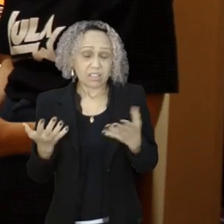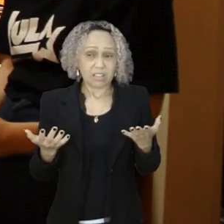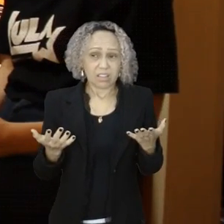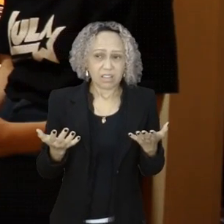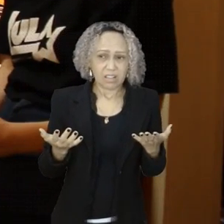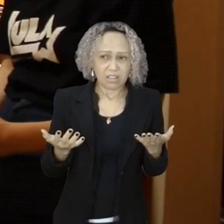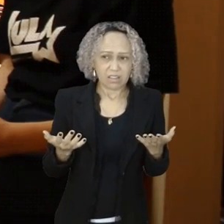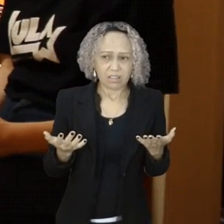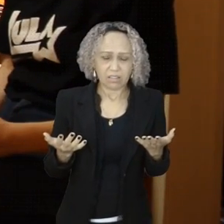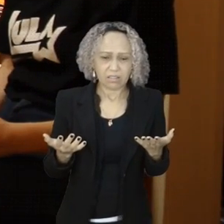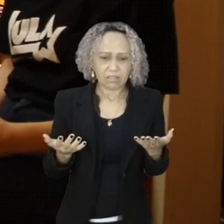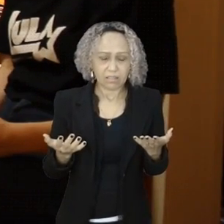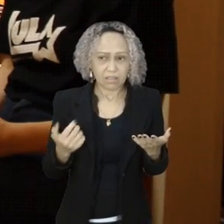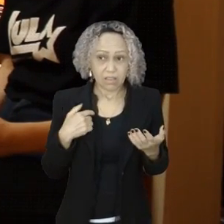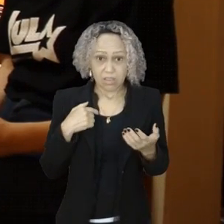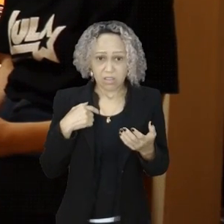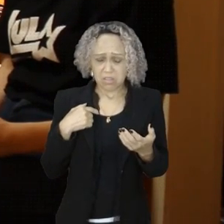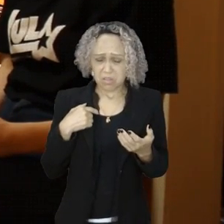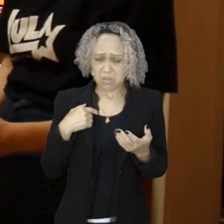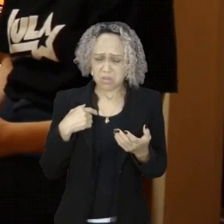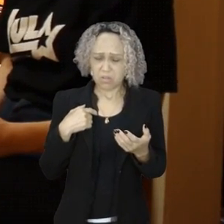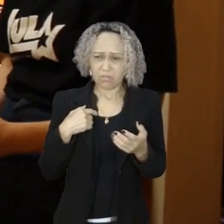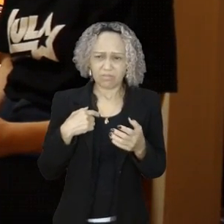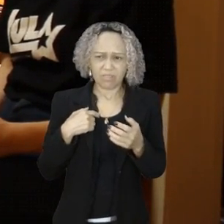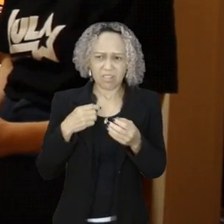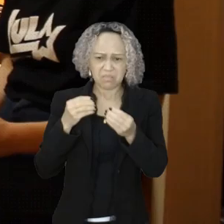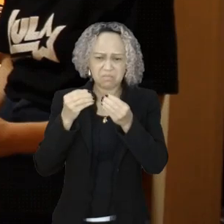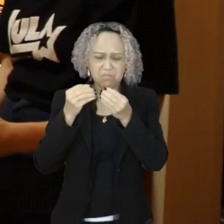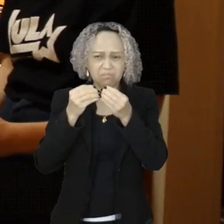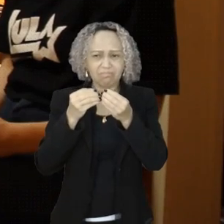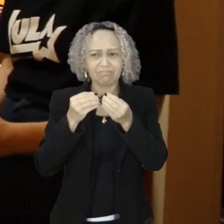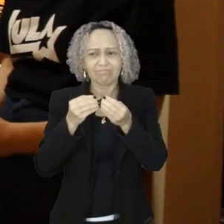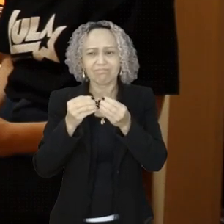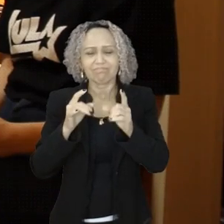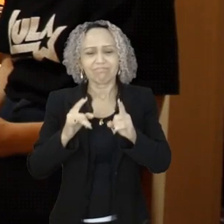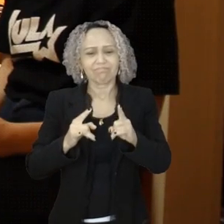passava, assinava contra, derrubada, enfim. Né?